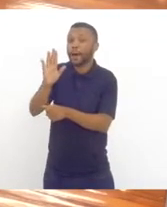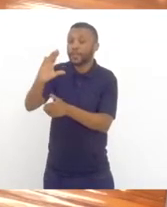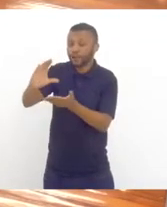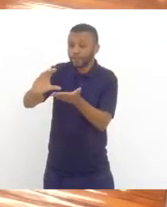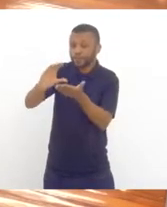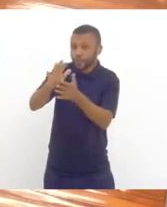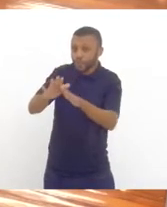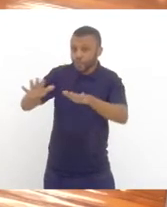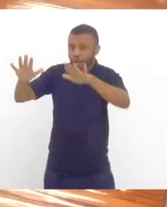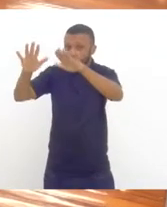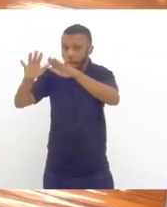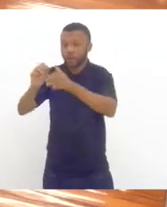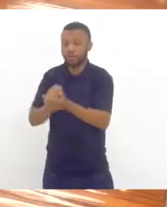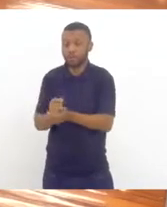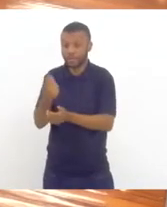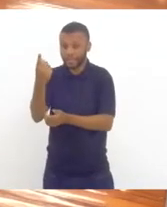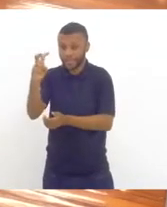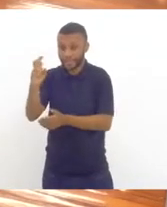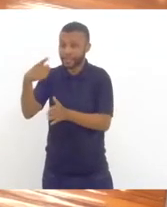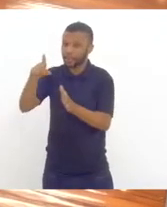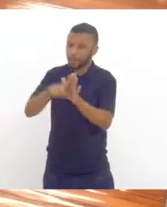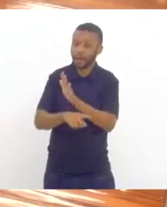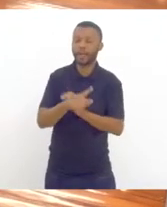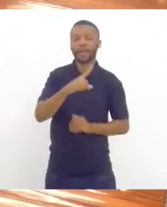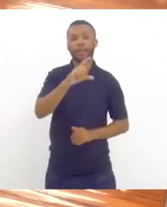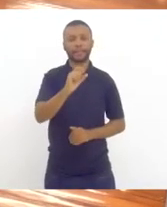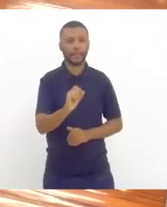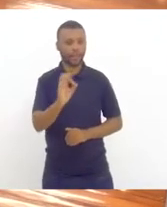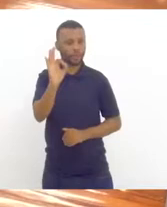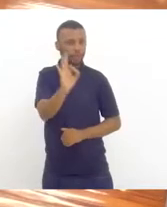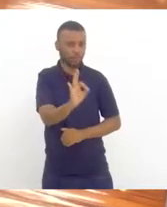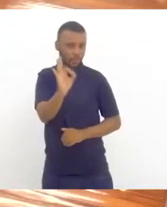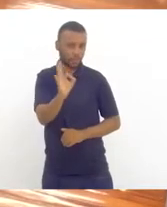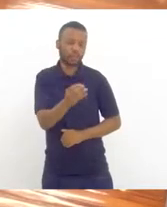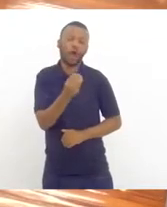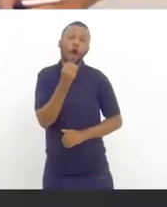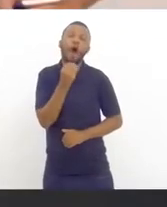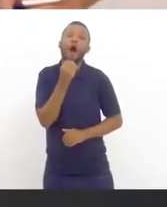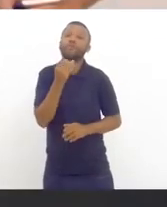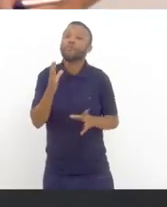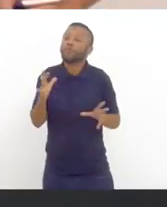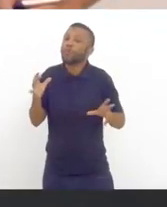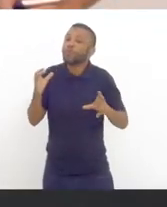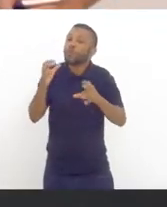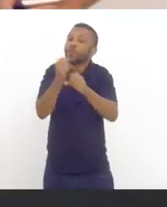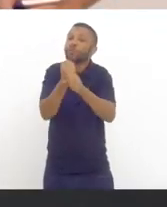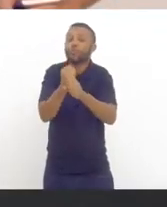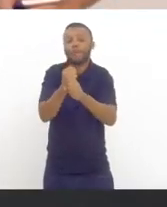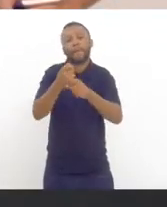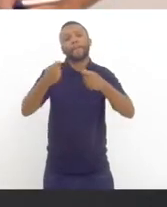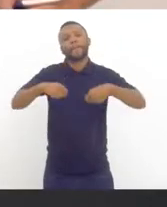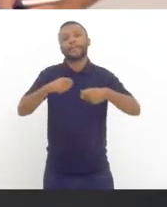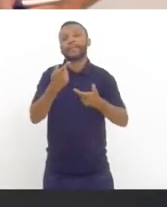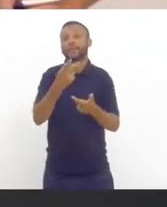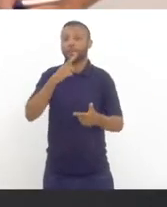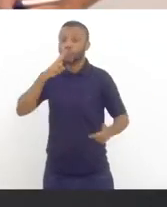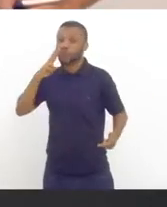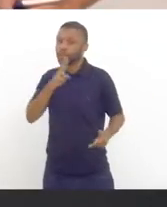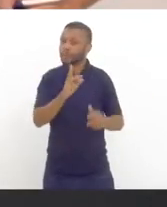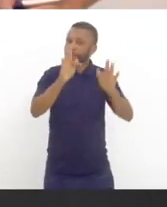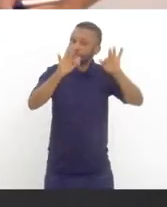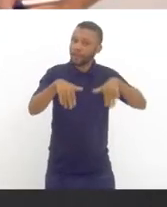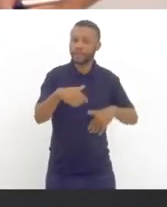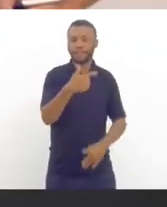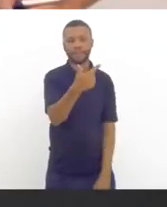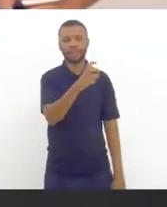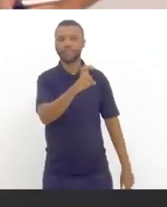deixa de ser 15 e passa para ser 10. Né? Evidente, é matemática, porque tem que somar 25. Eu queria